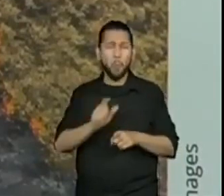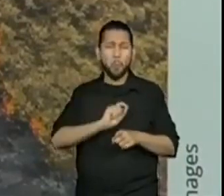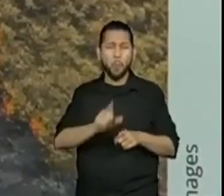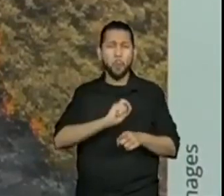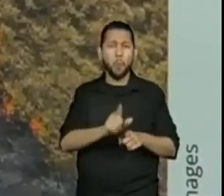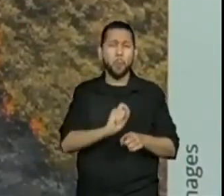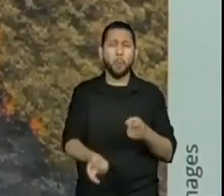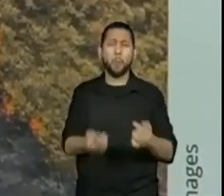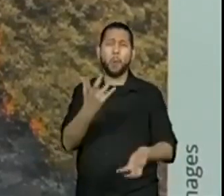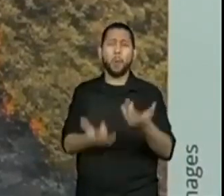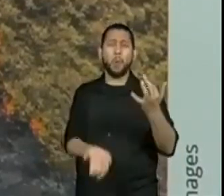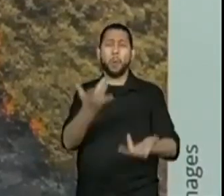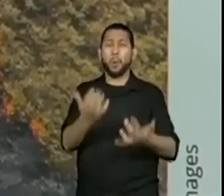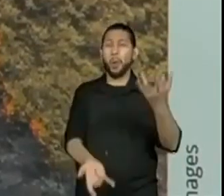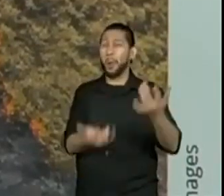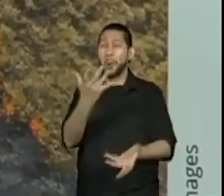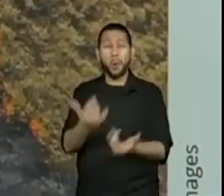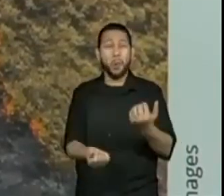A